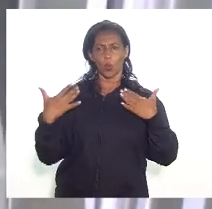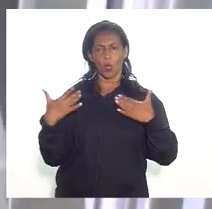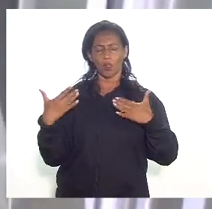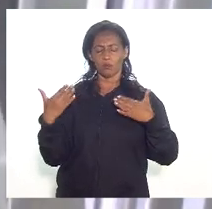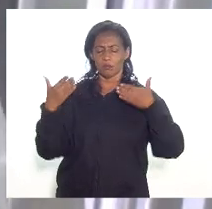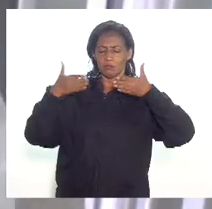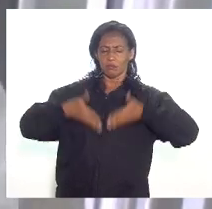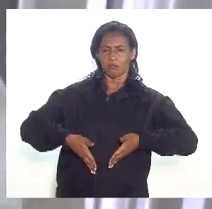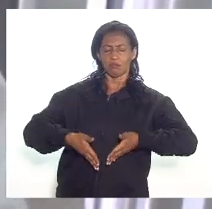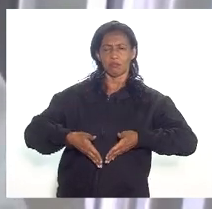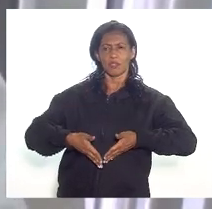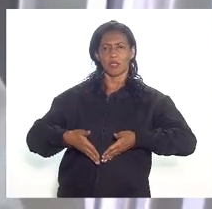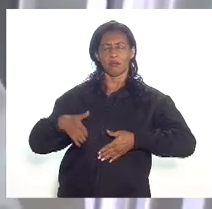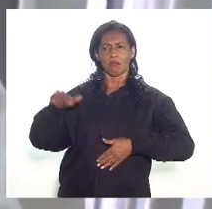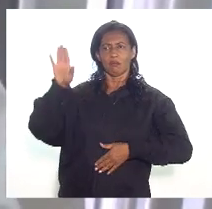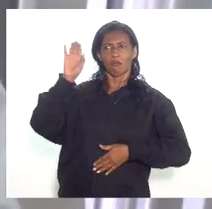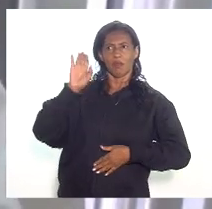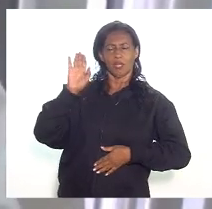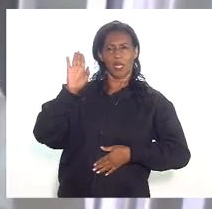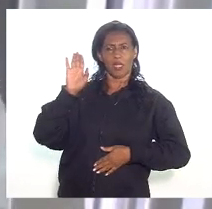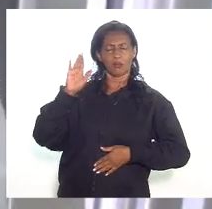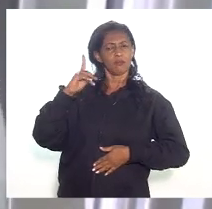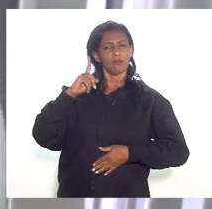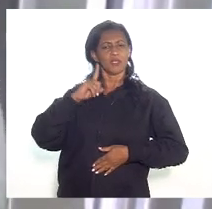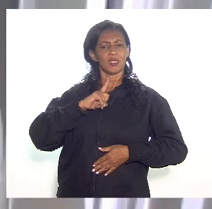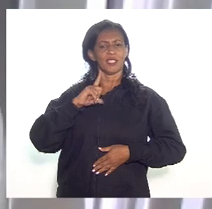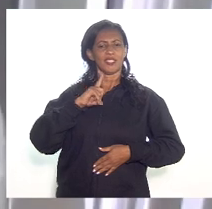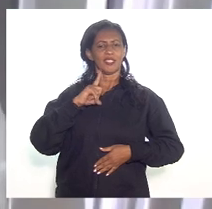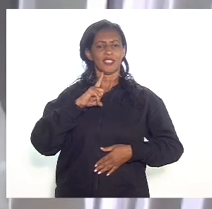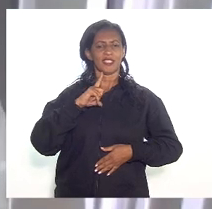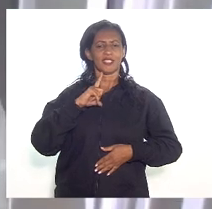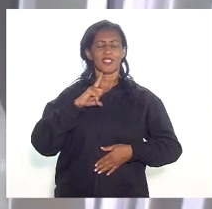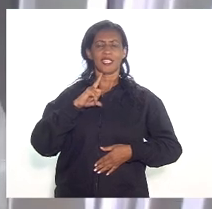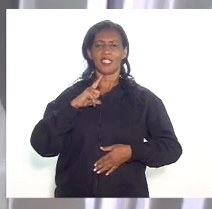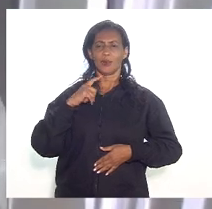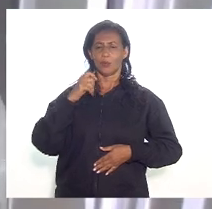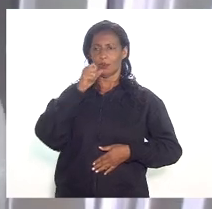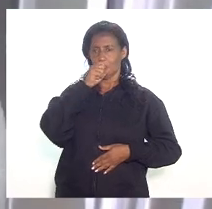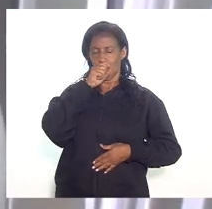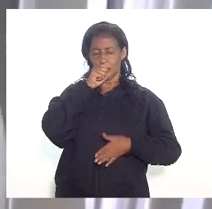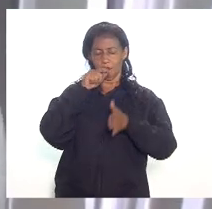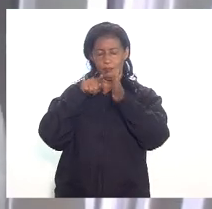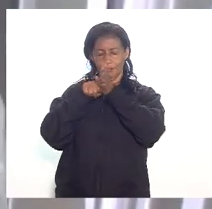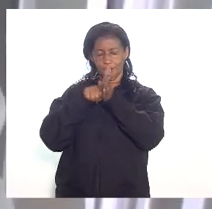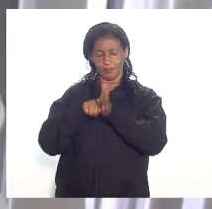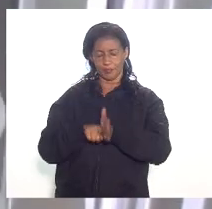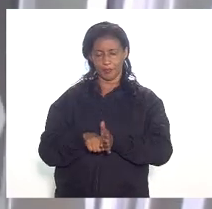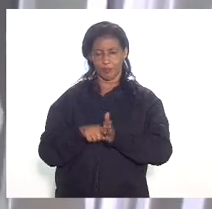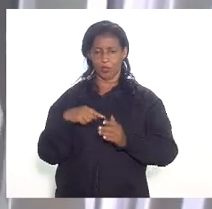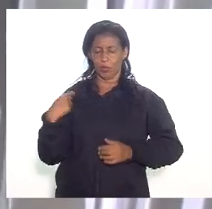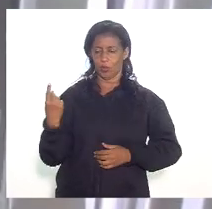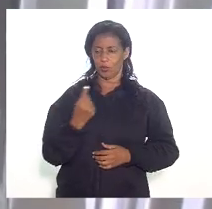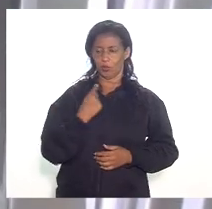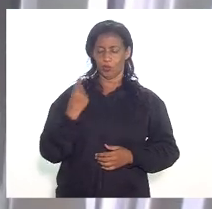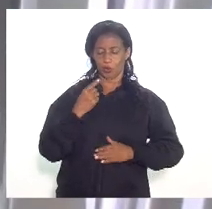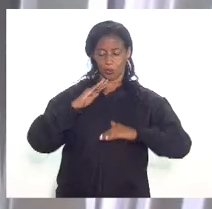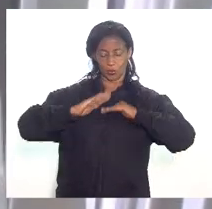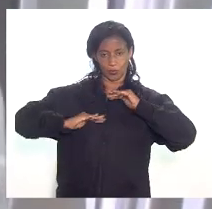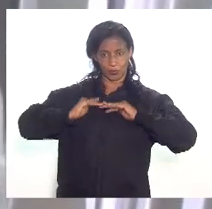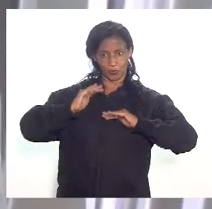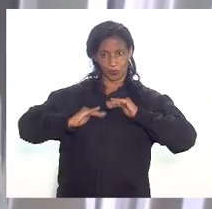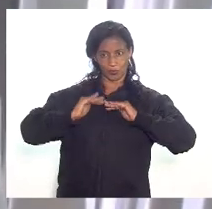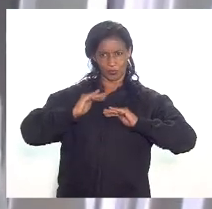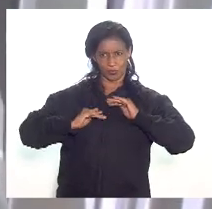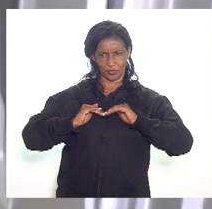existe uma solenidade de investidura nos nossos cargos nos nossos mandatos